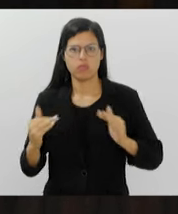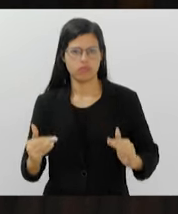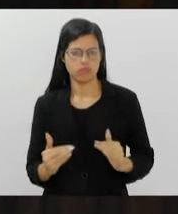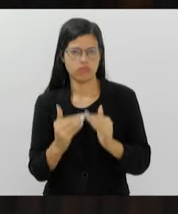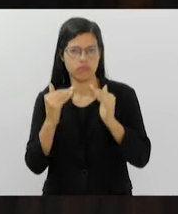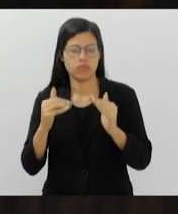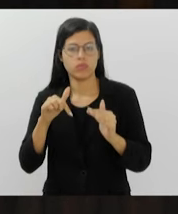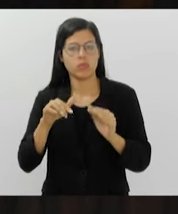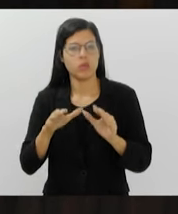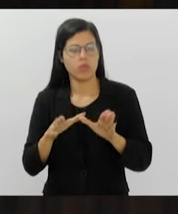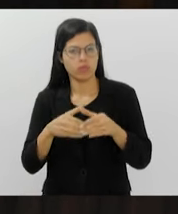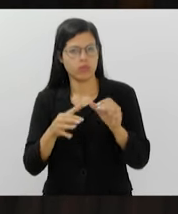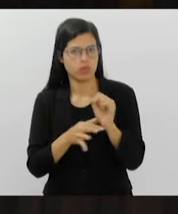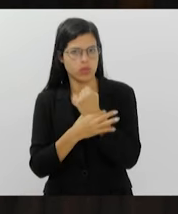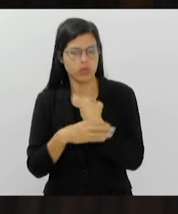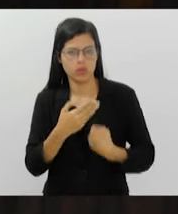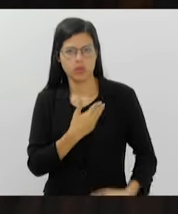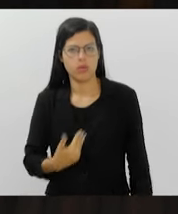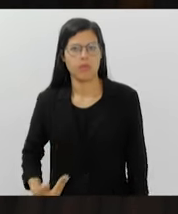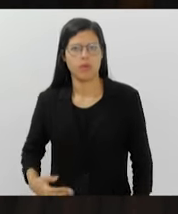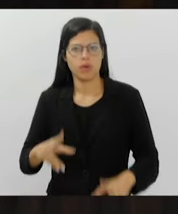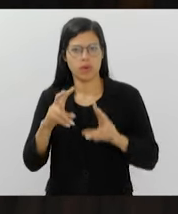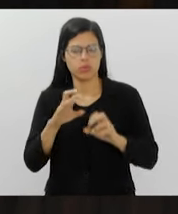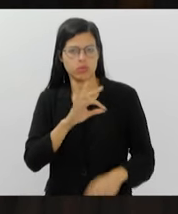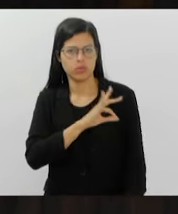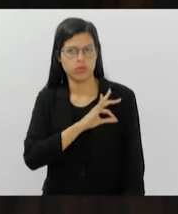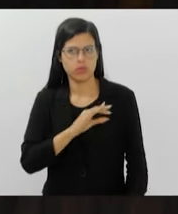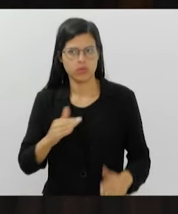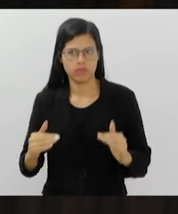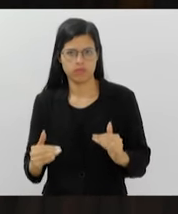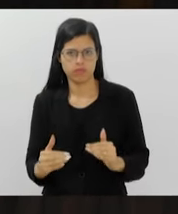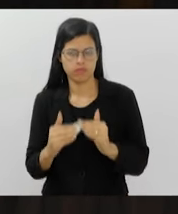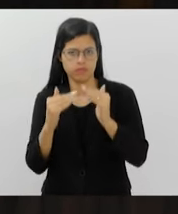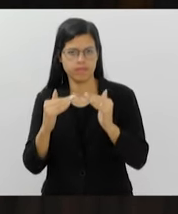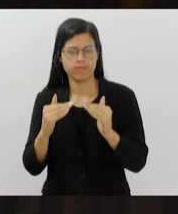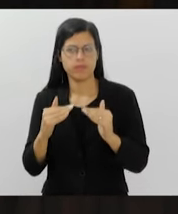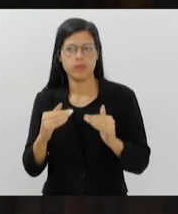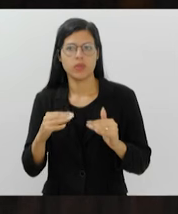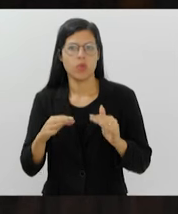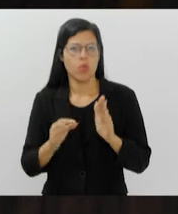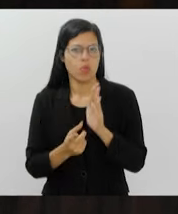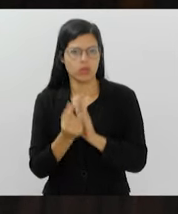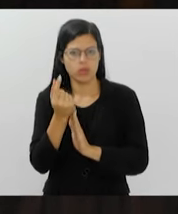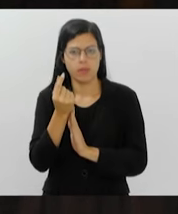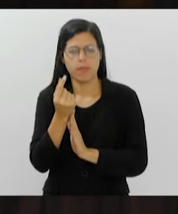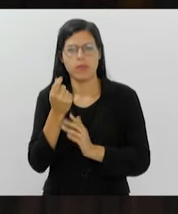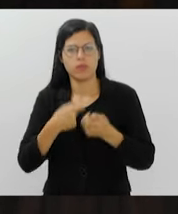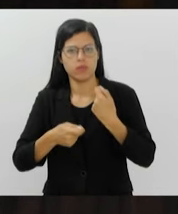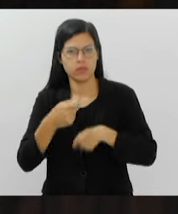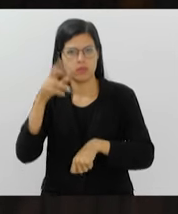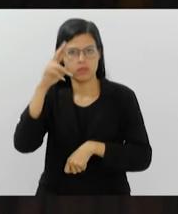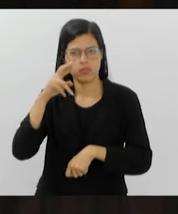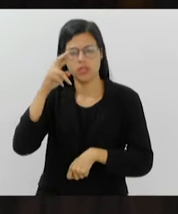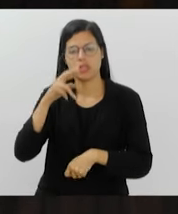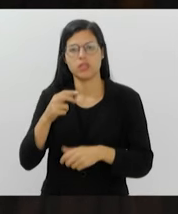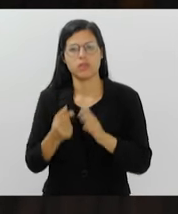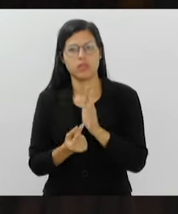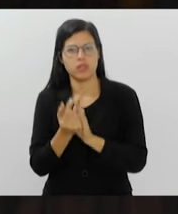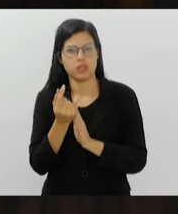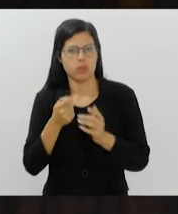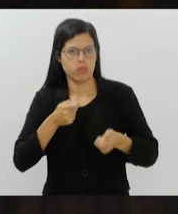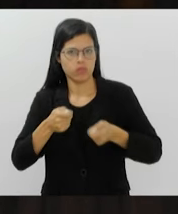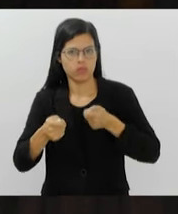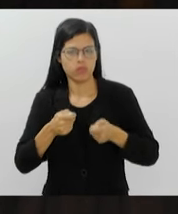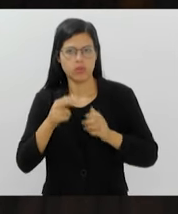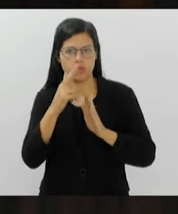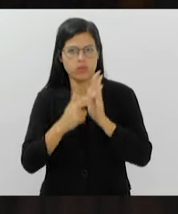favorável, de segurança pública e assuntos de polícia favorável, de orçamento, finanças, casação financeira e controle favorável. Relator,